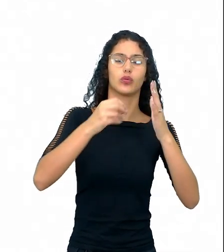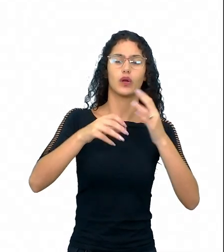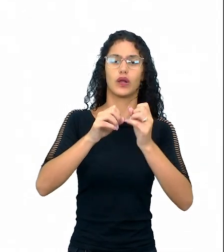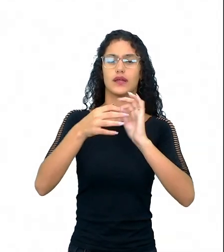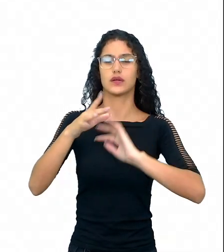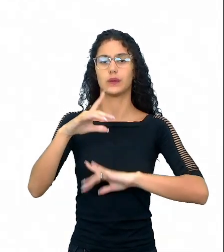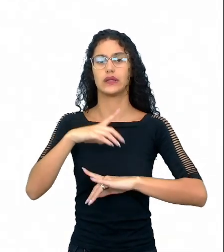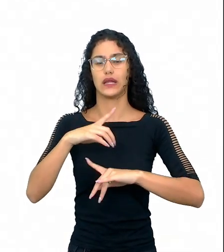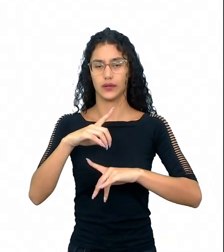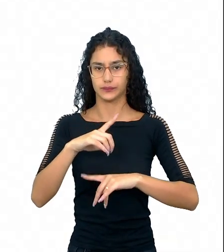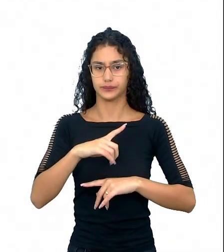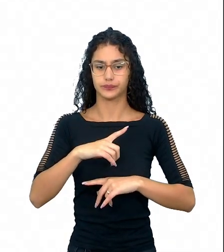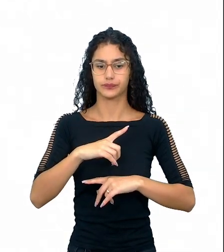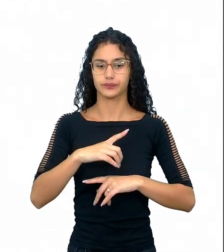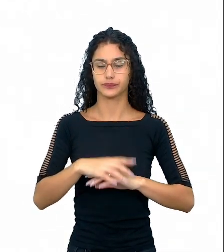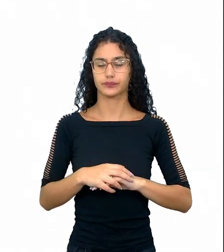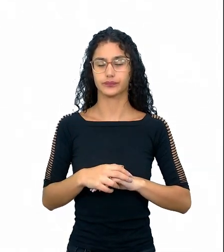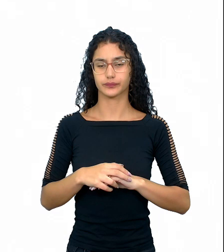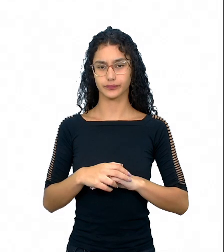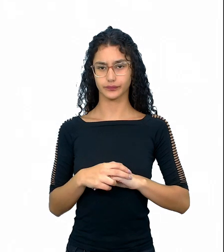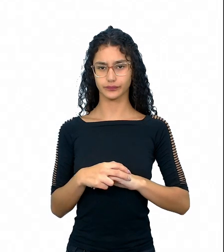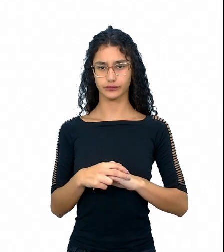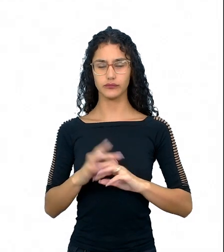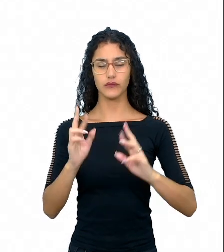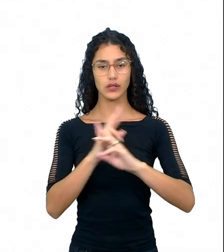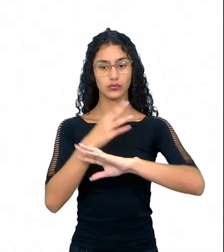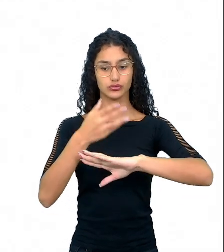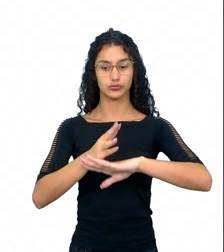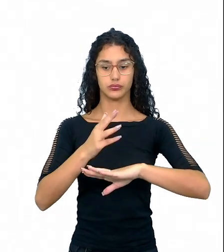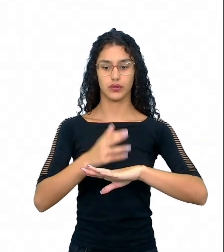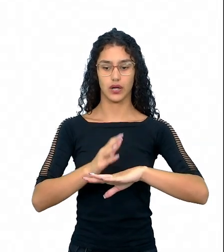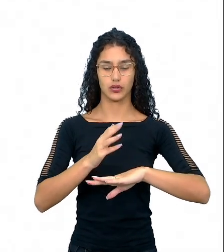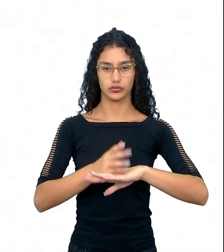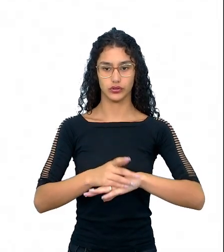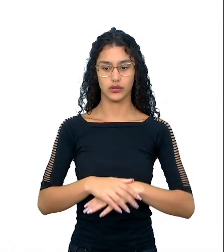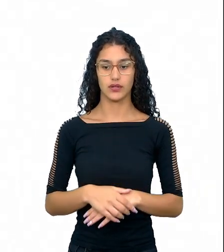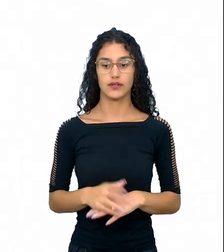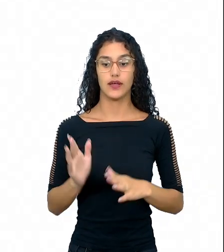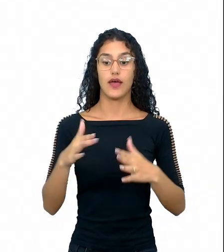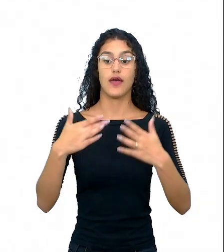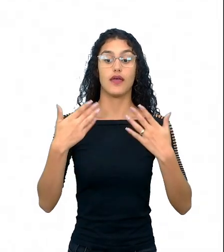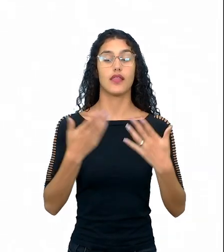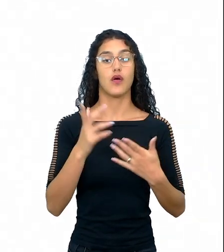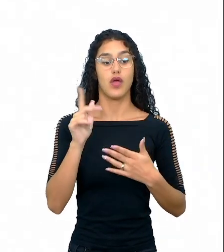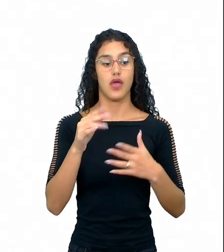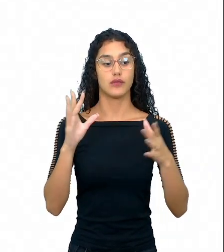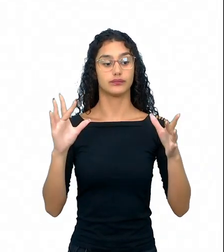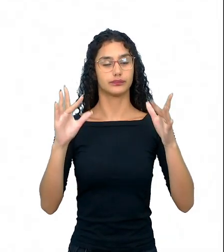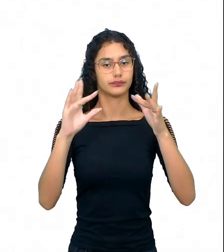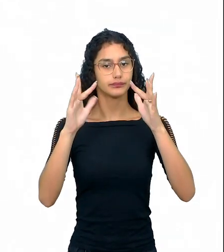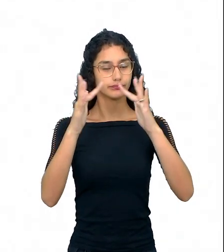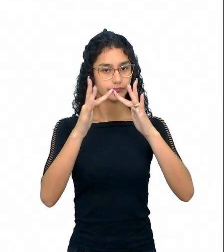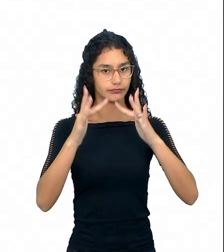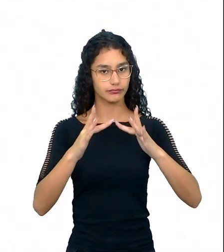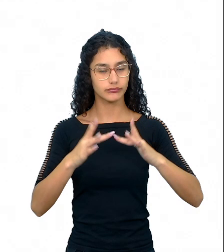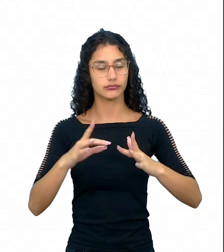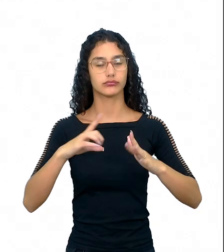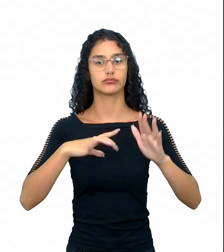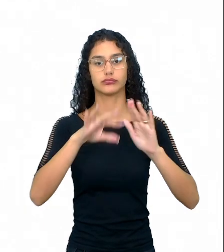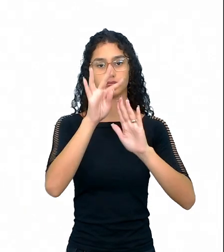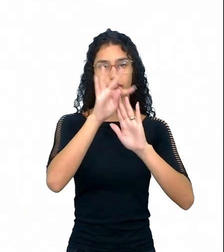tem sobre essa relação de práticas da oralidade, né? Então, elas são muito vinculadas na concepção de